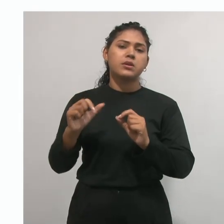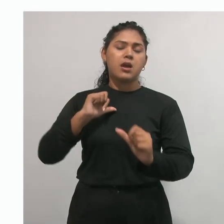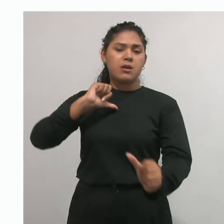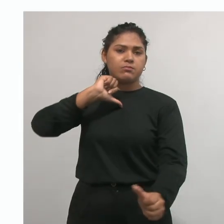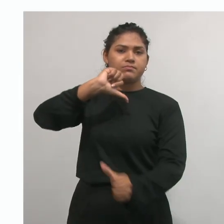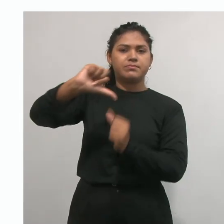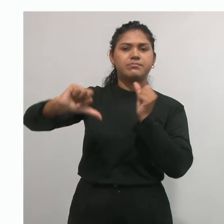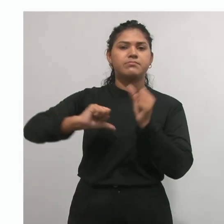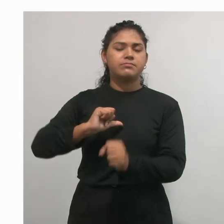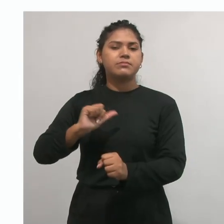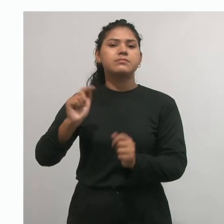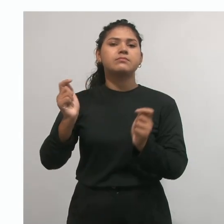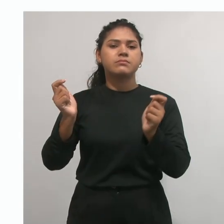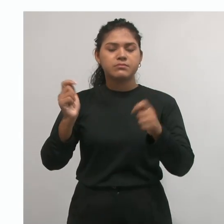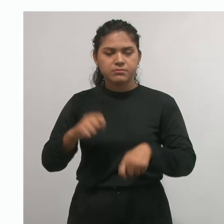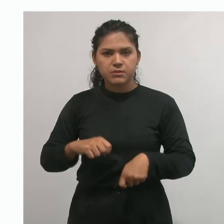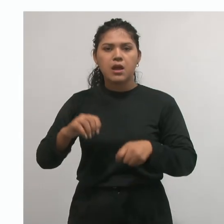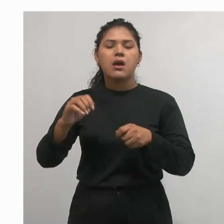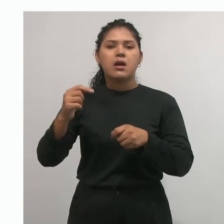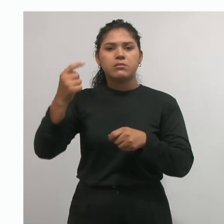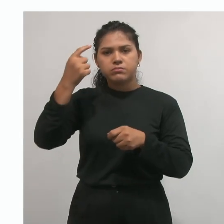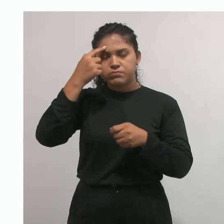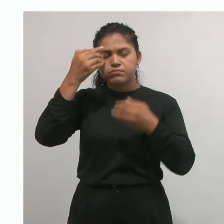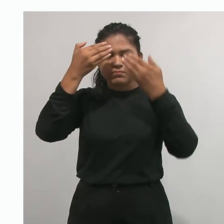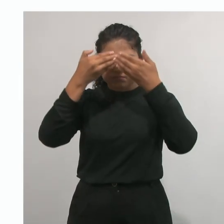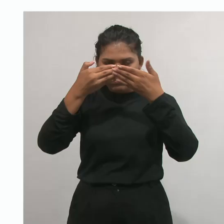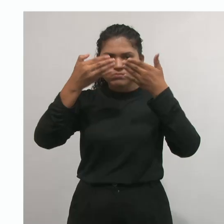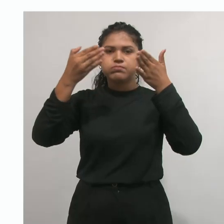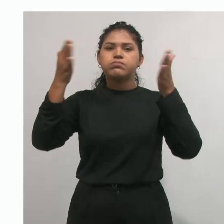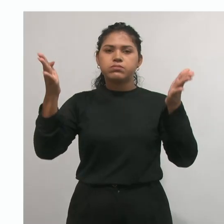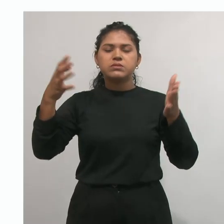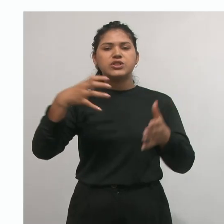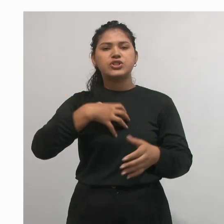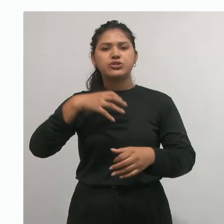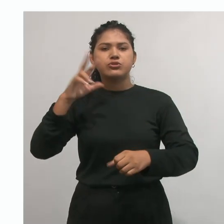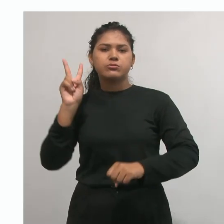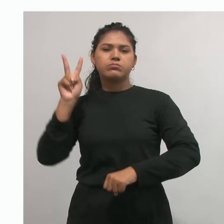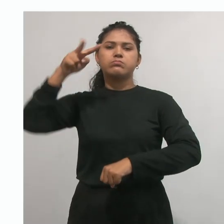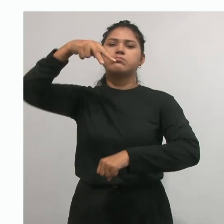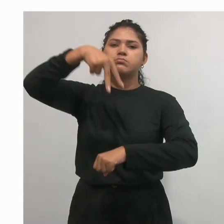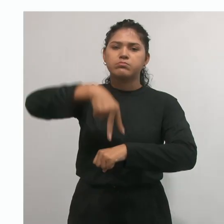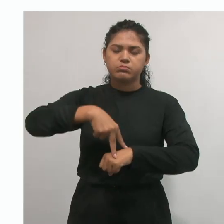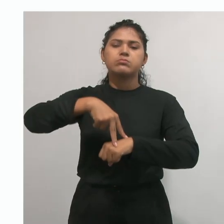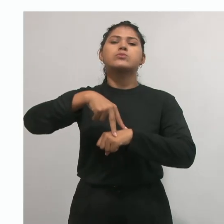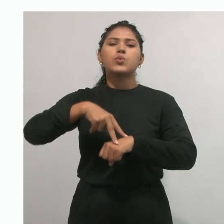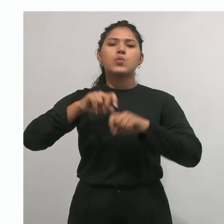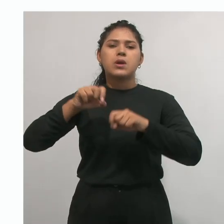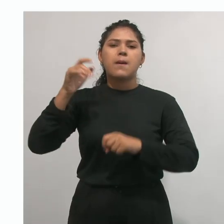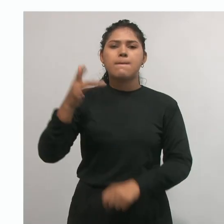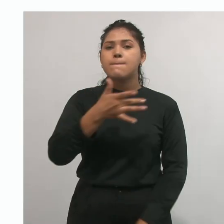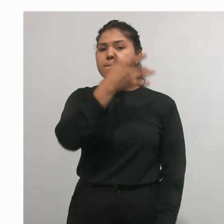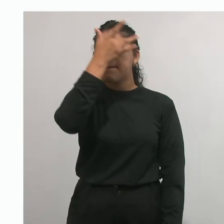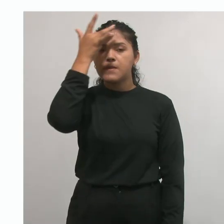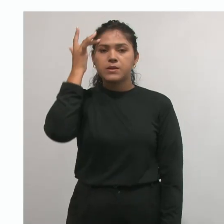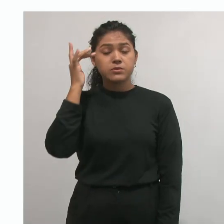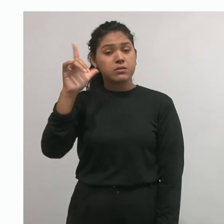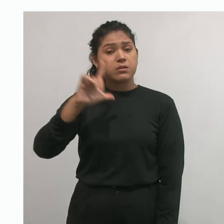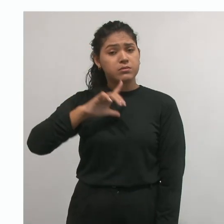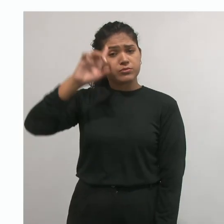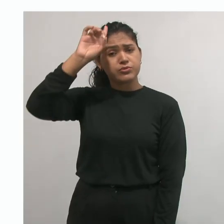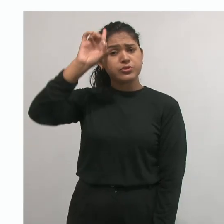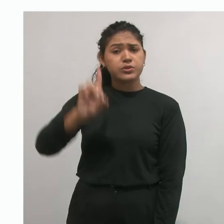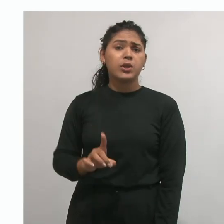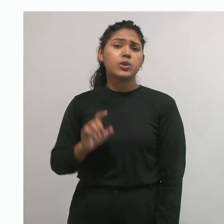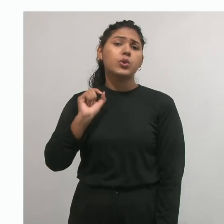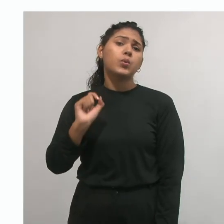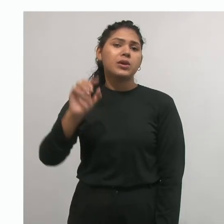vista transformador, né, de emancipação, de empoderamento daquele que